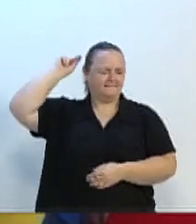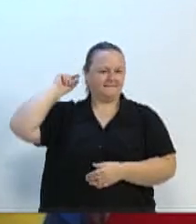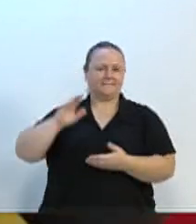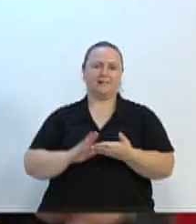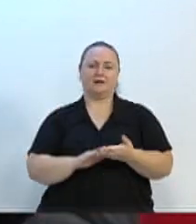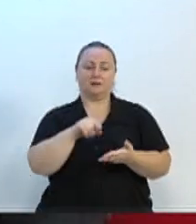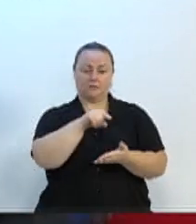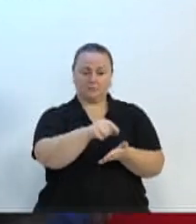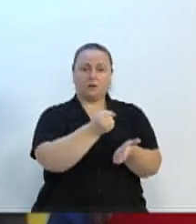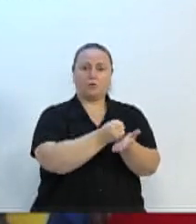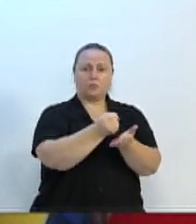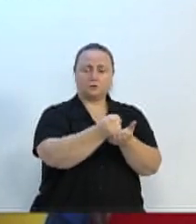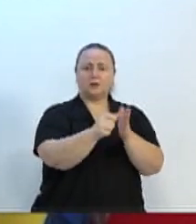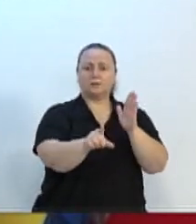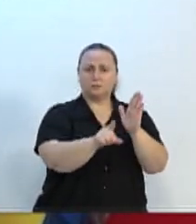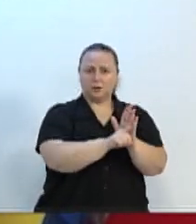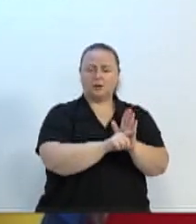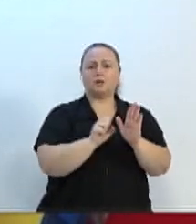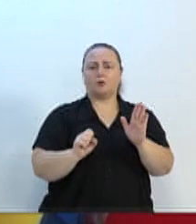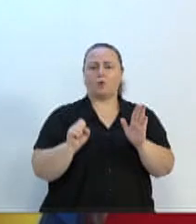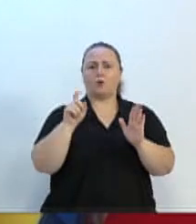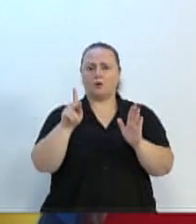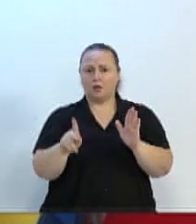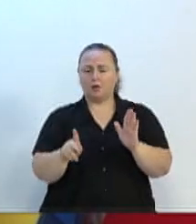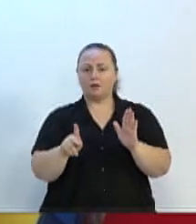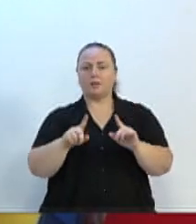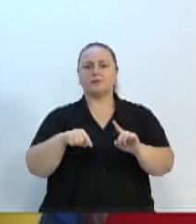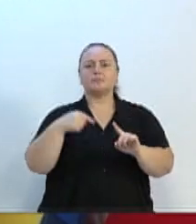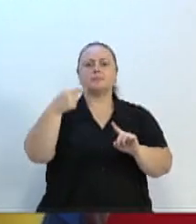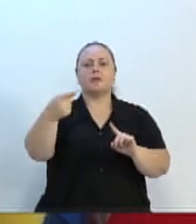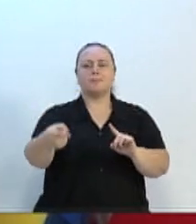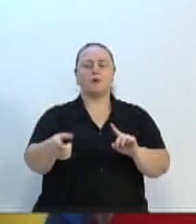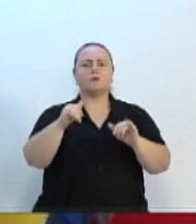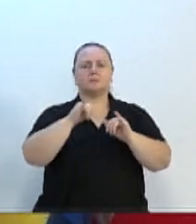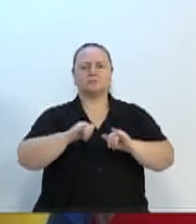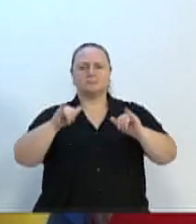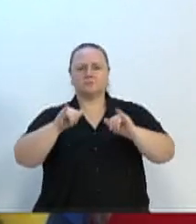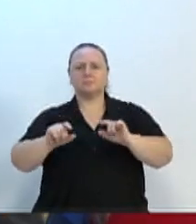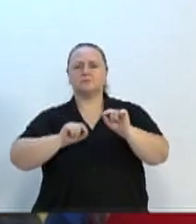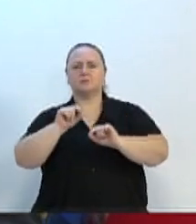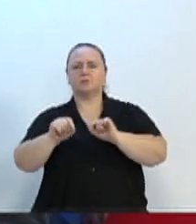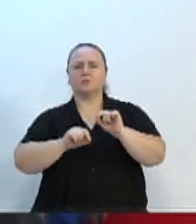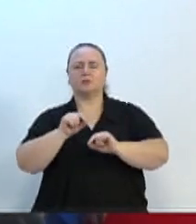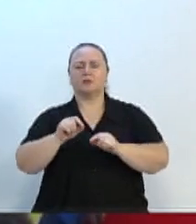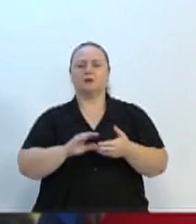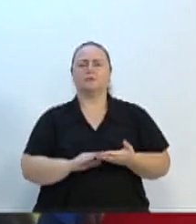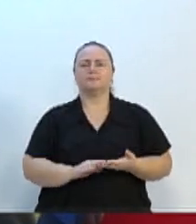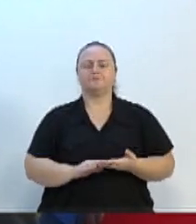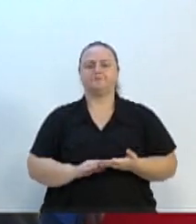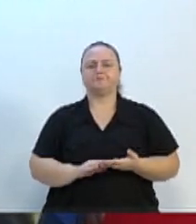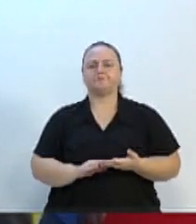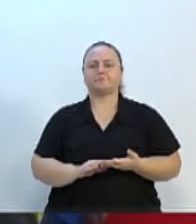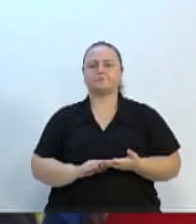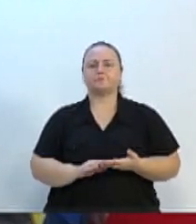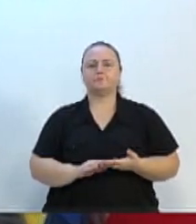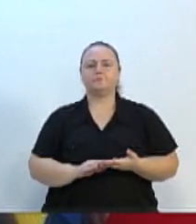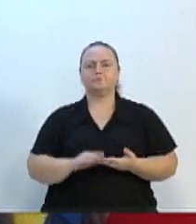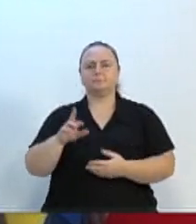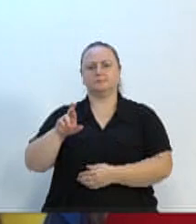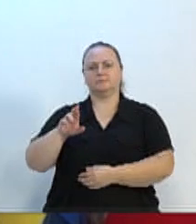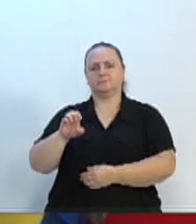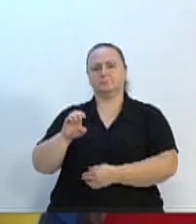no contrato é lei, que também lançaram aquilo que se pode chamar de brocado jurídico, rebus